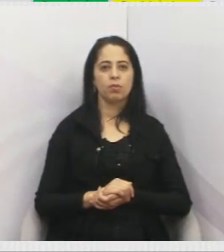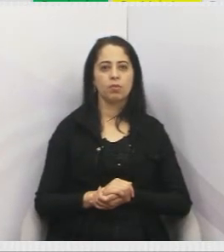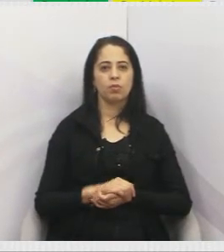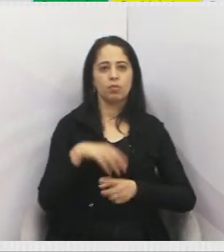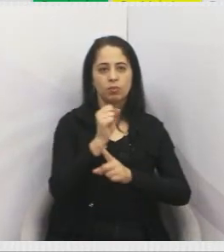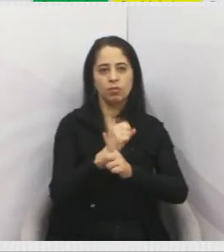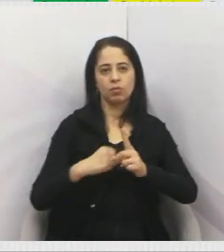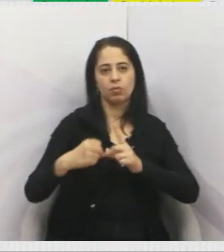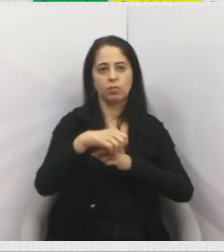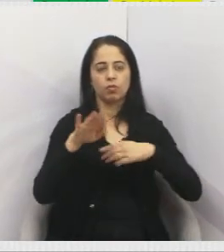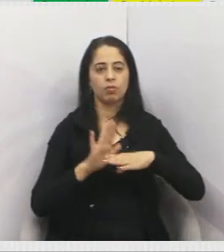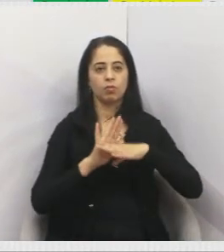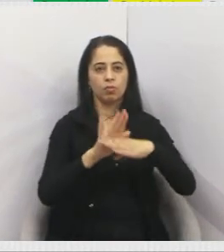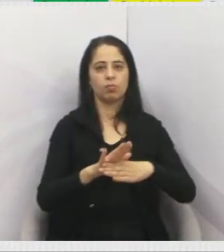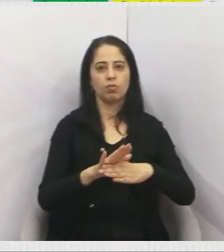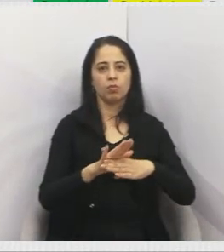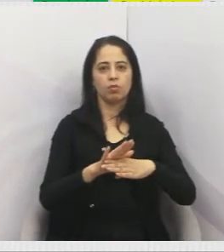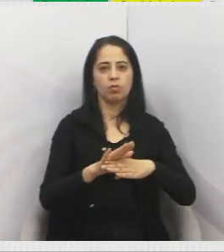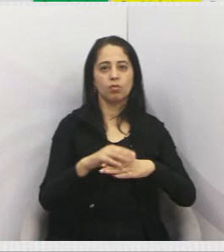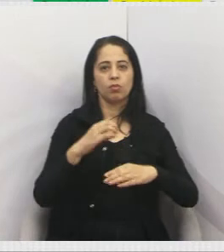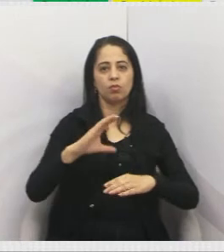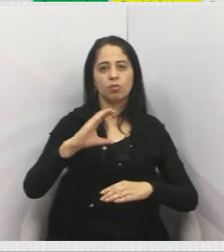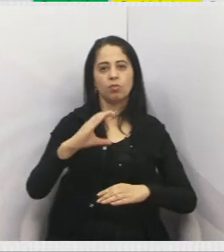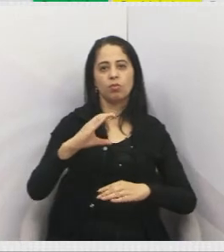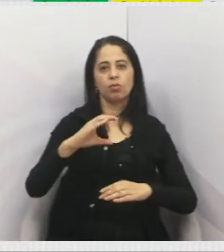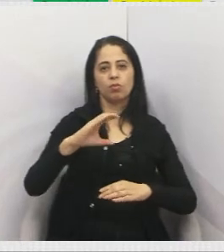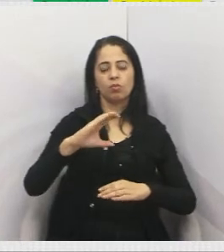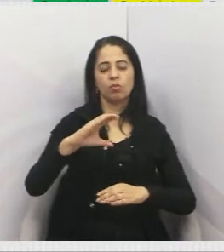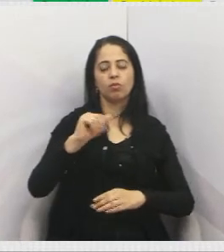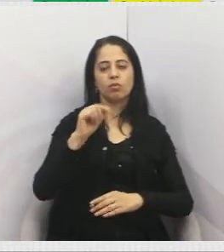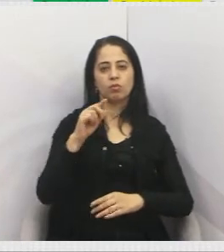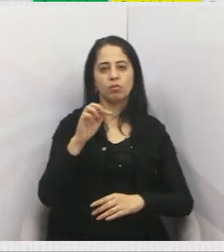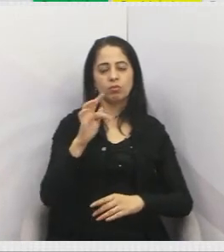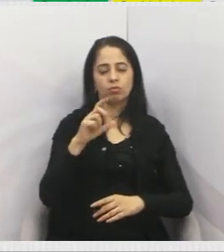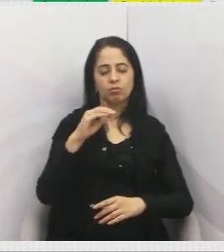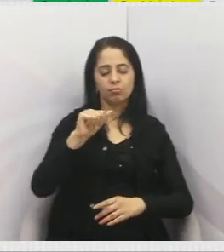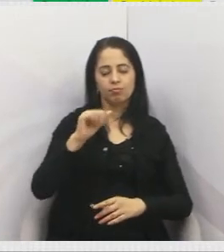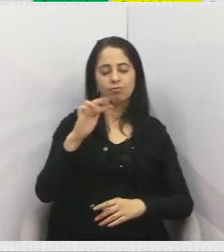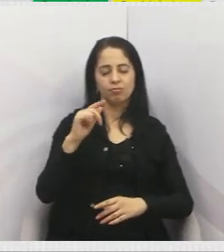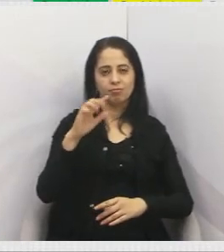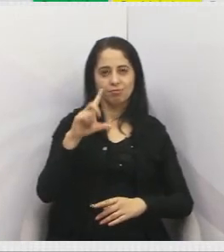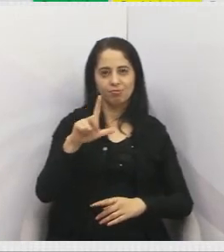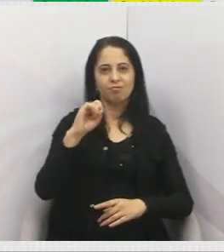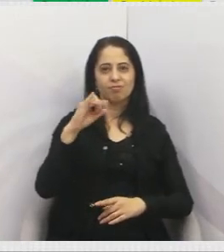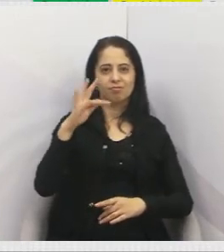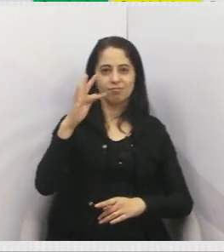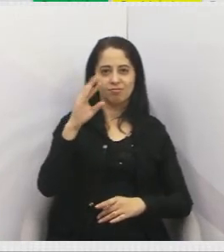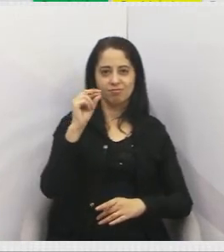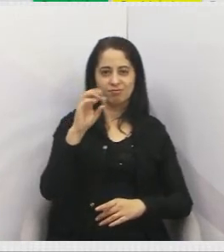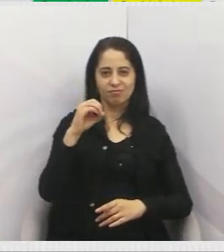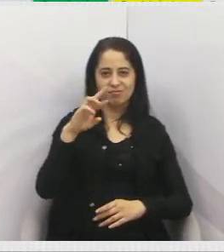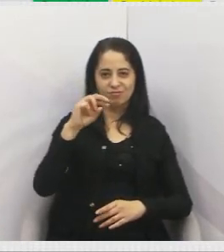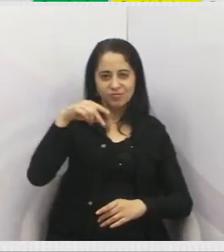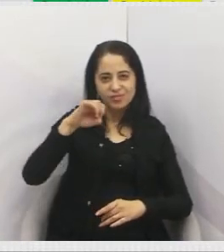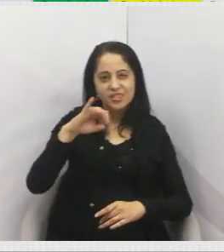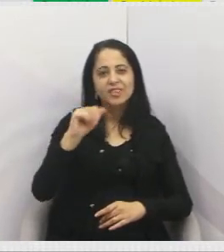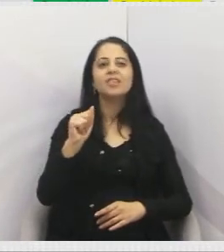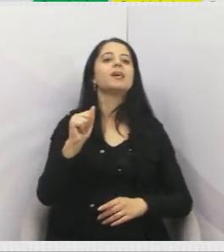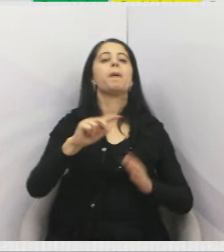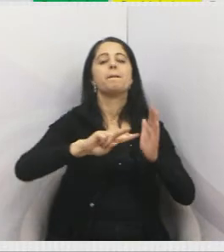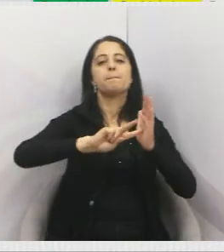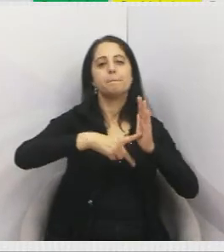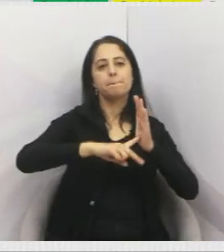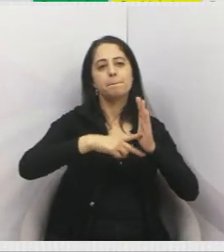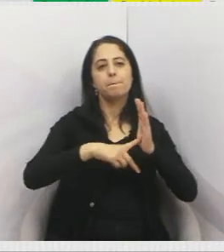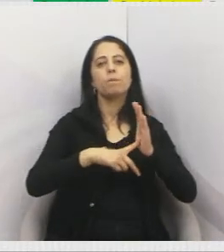Movimentos populares, moradores do Parque Califórnia, entidades de classe sindical, Sindicato dos Engenheiros, empresas ou entidades profissionais, Associação